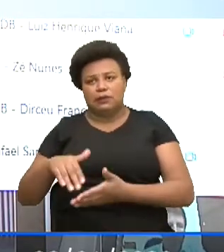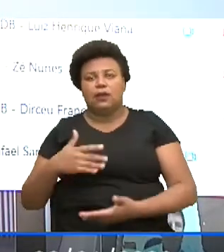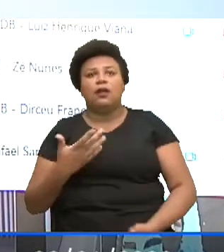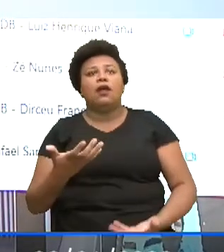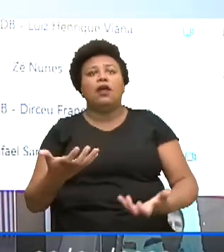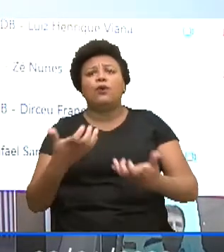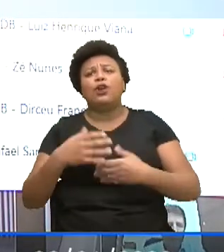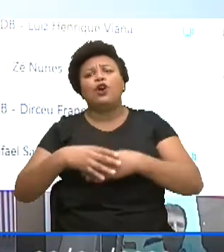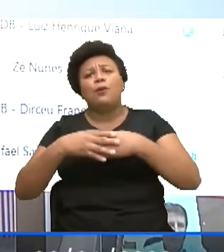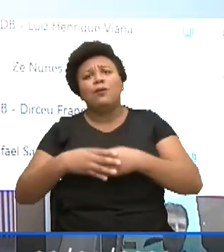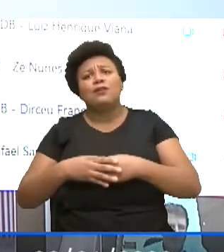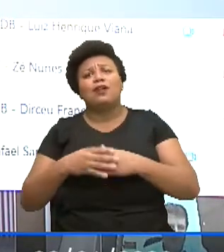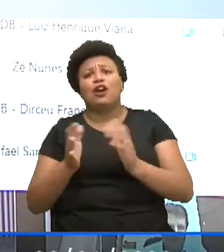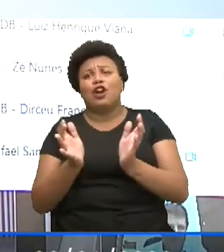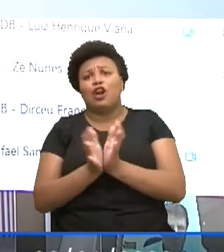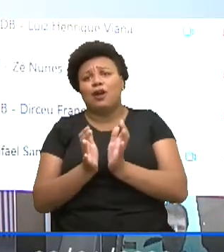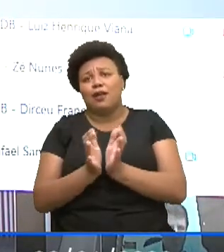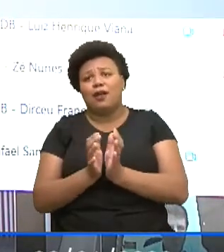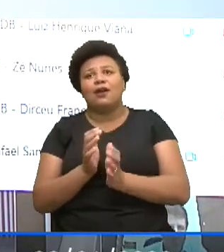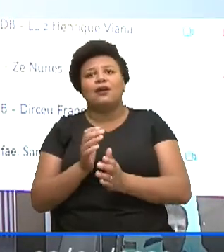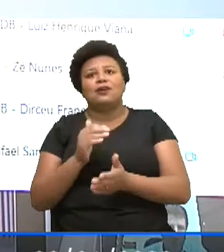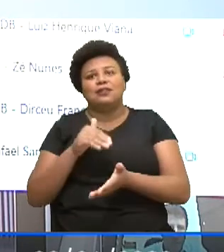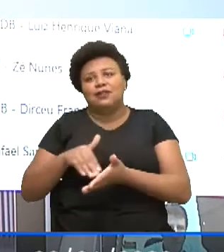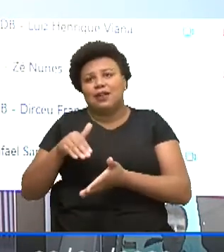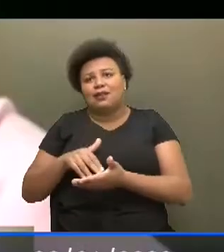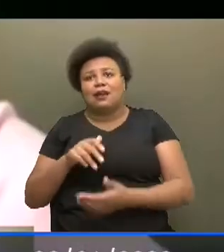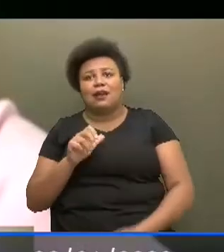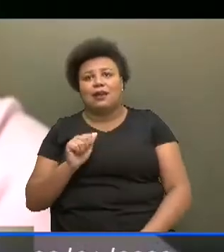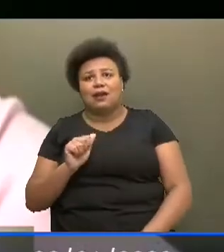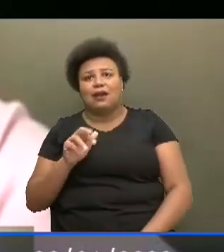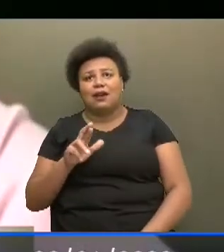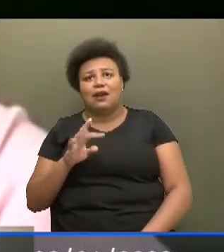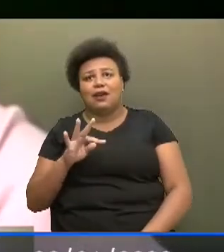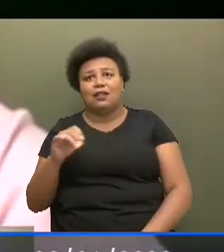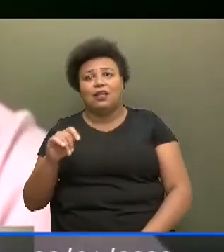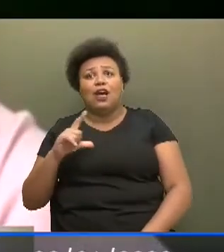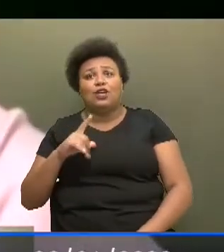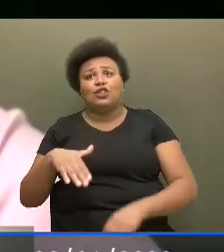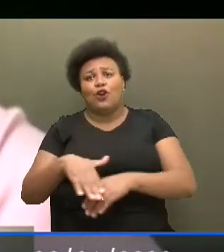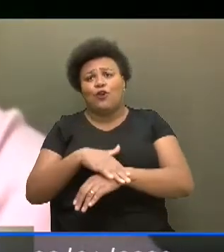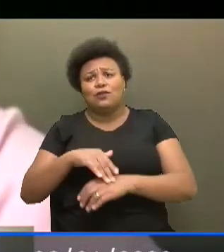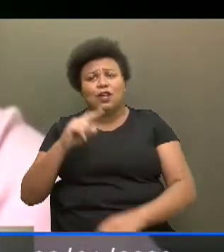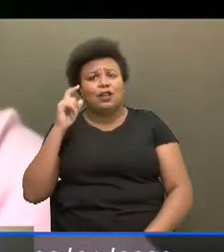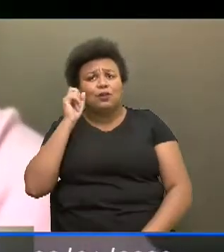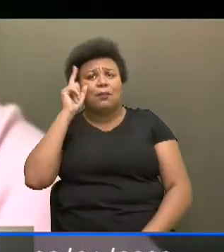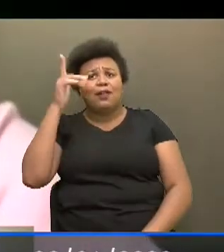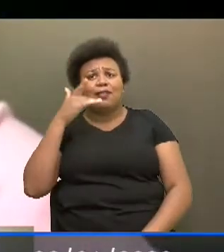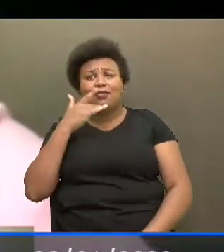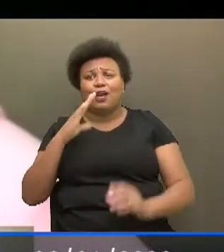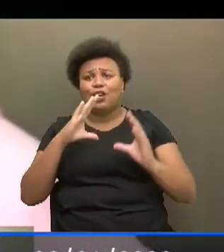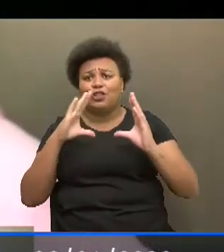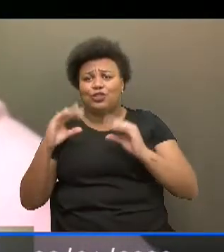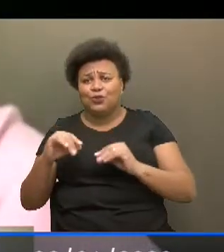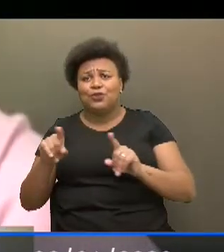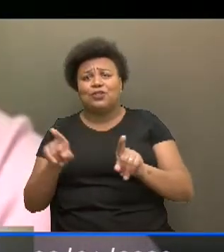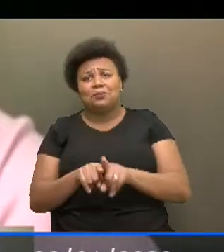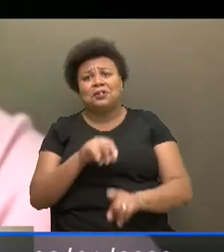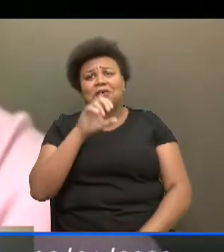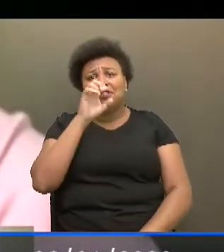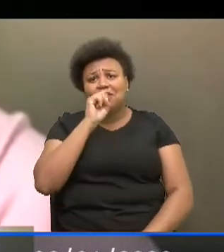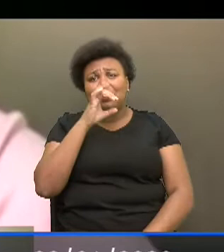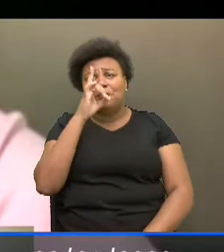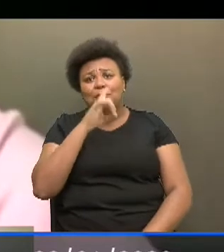minha querida colega secretária Rita, que a gente tem conversado quase de manhã, de tarde e de noite, inclusive nos finais de semana,